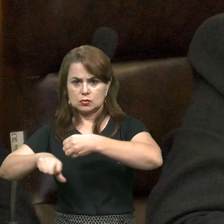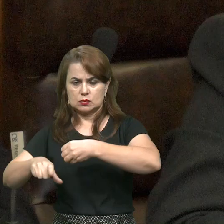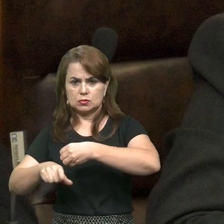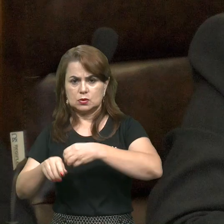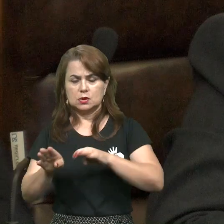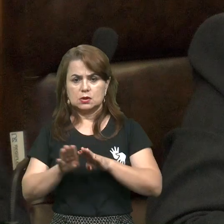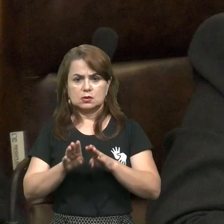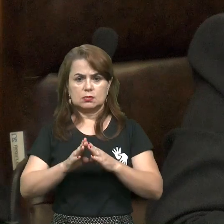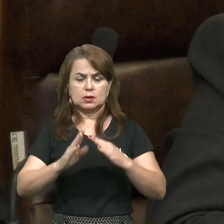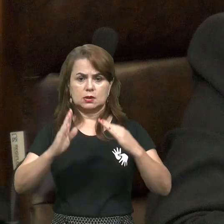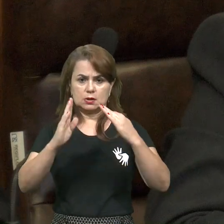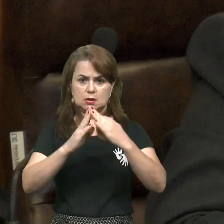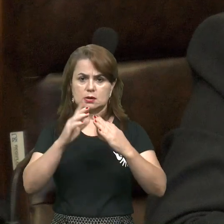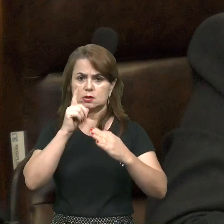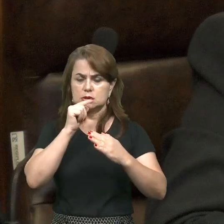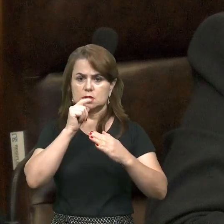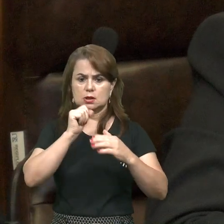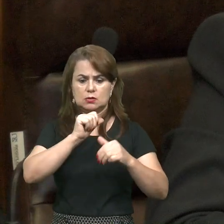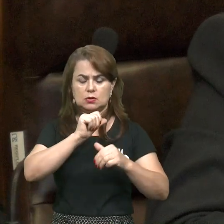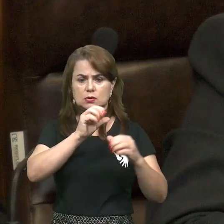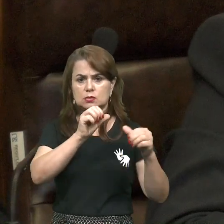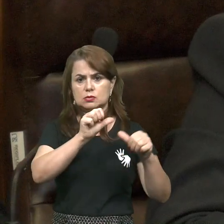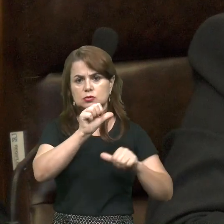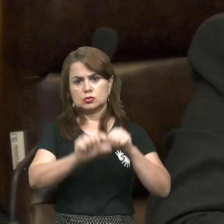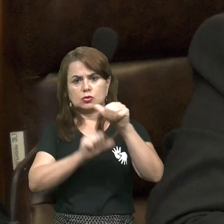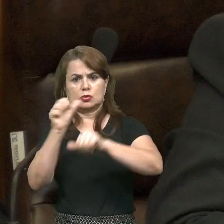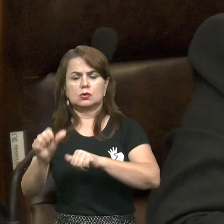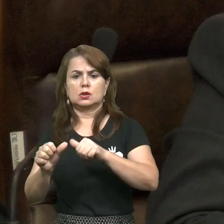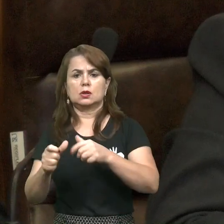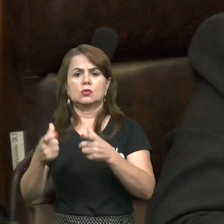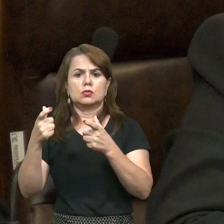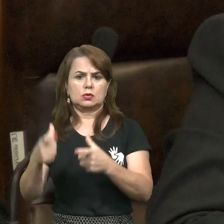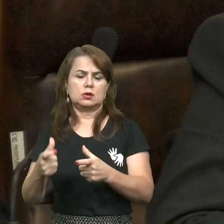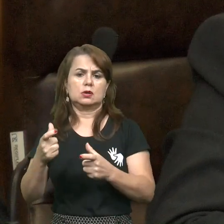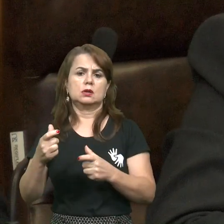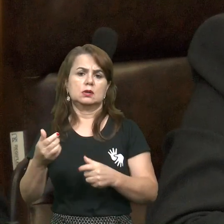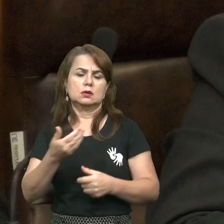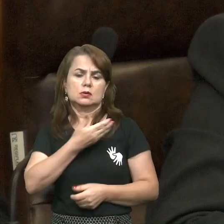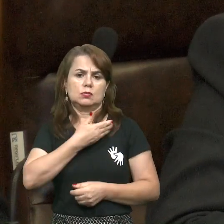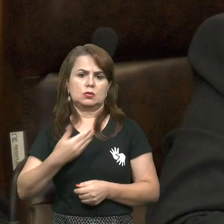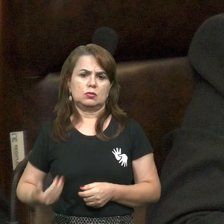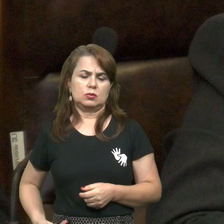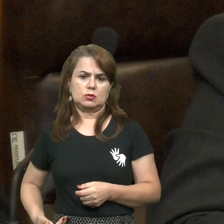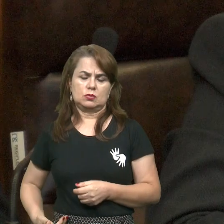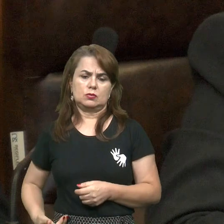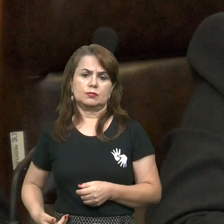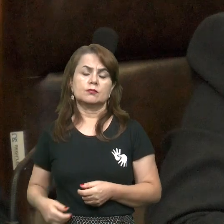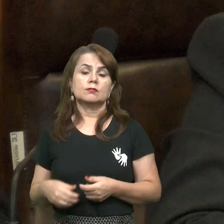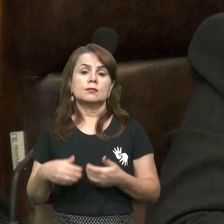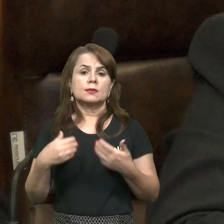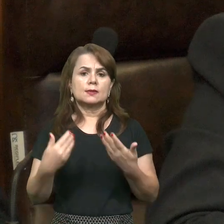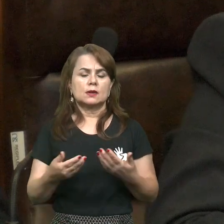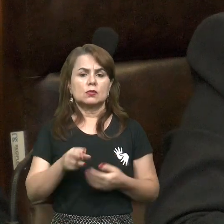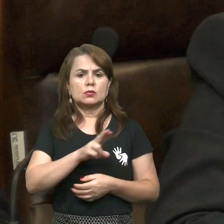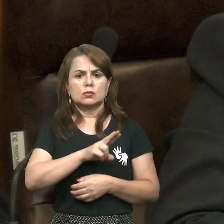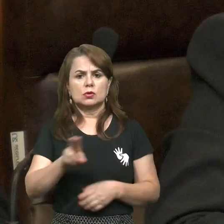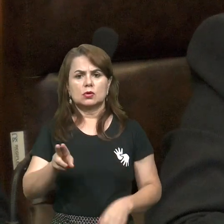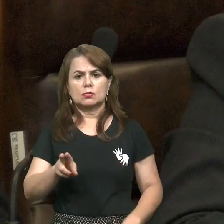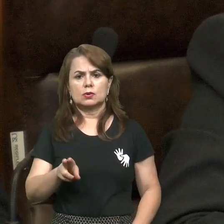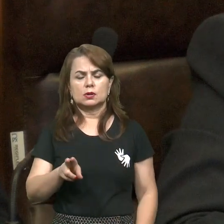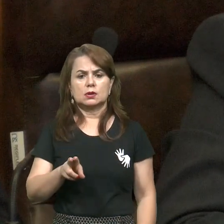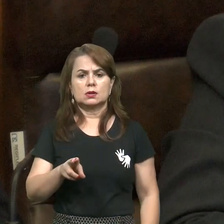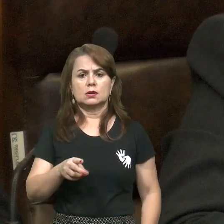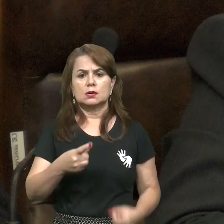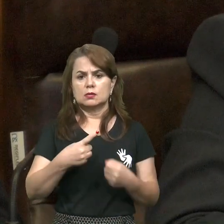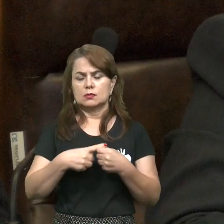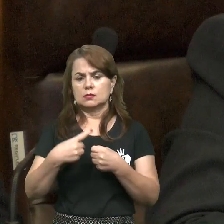Departamento de Água e Esgoto de Marília, DAE, em uma agência reguladora de serviços públicos municipais de saneamento básico, denominada Agência